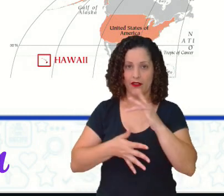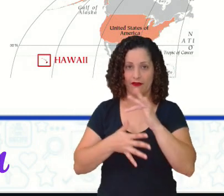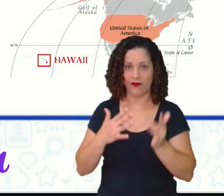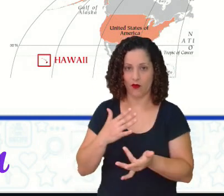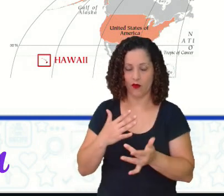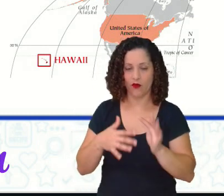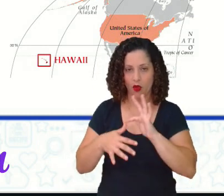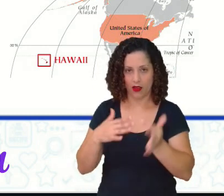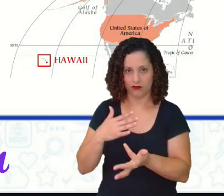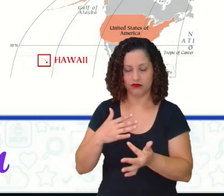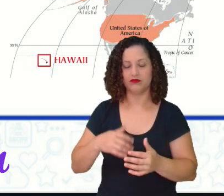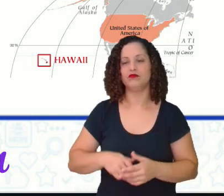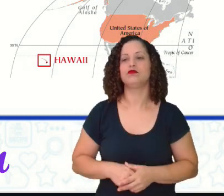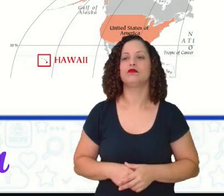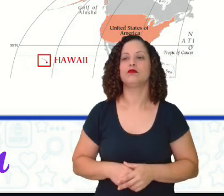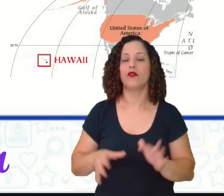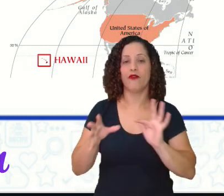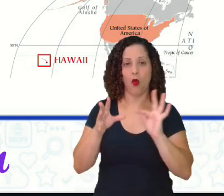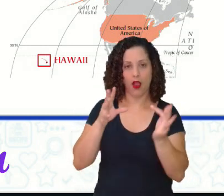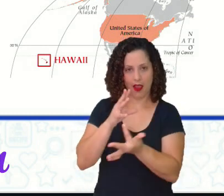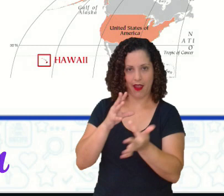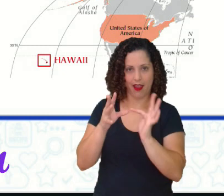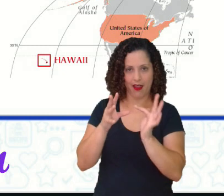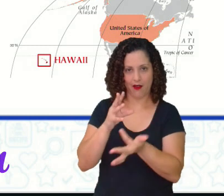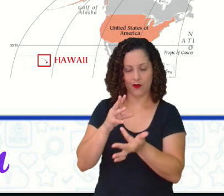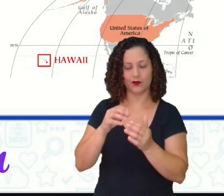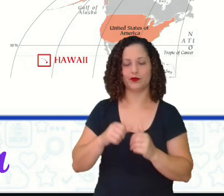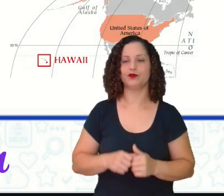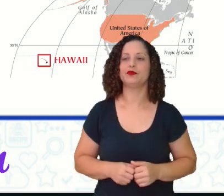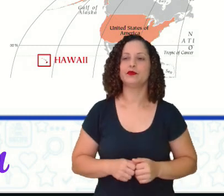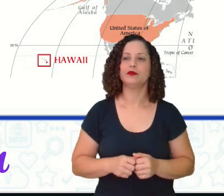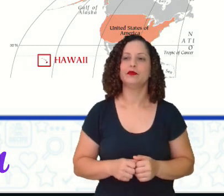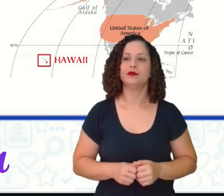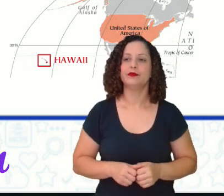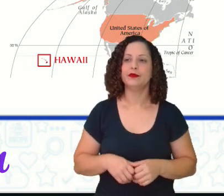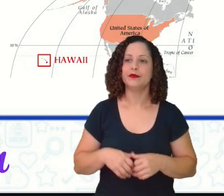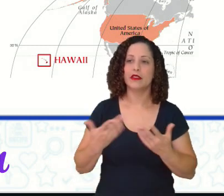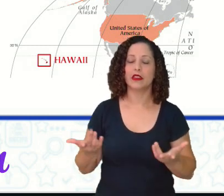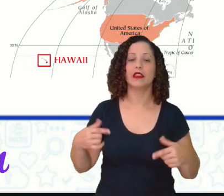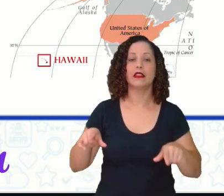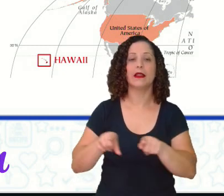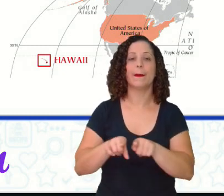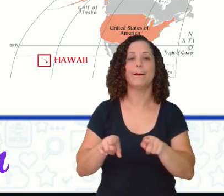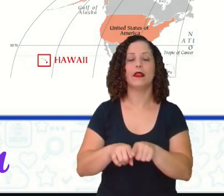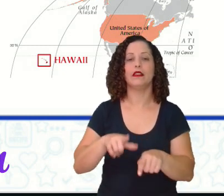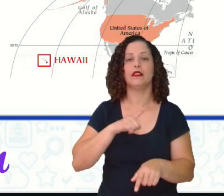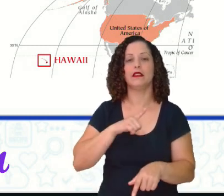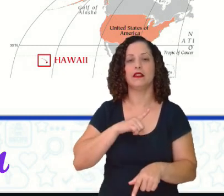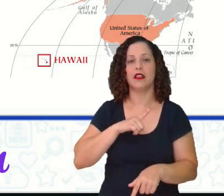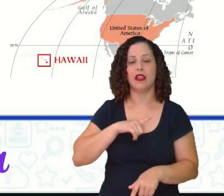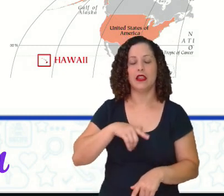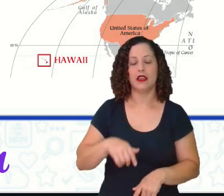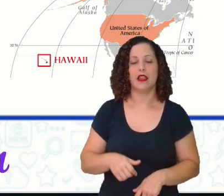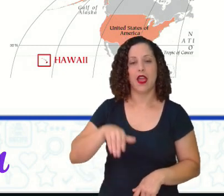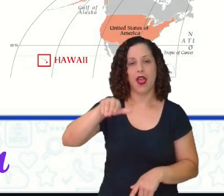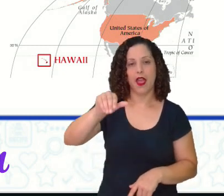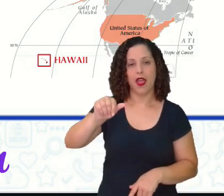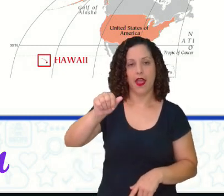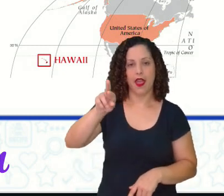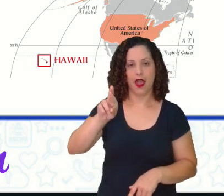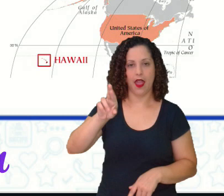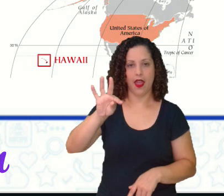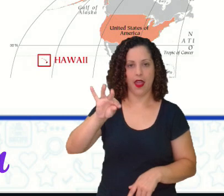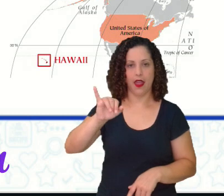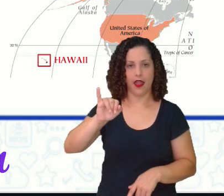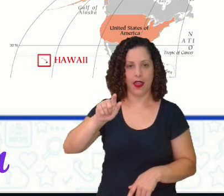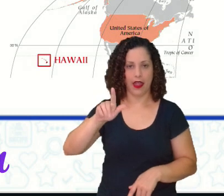como the, então the United, ok? Artigos definidos, quando são usados, como a gente já falou, mas vamos